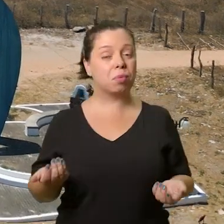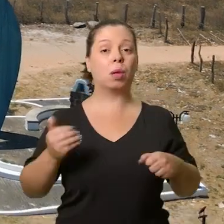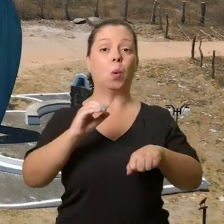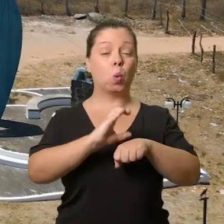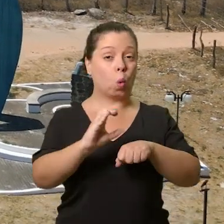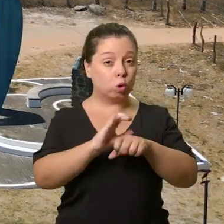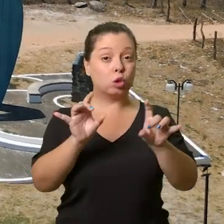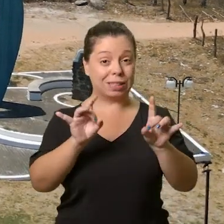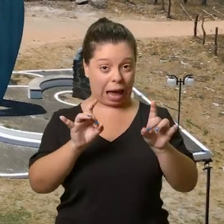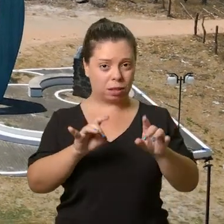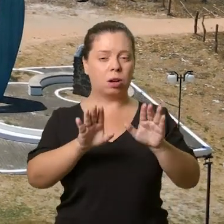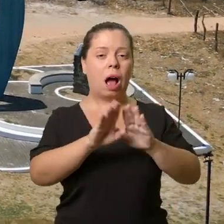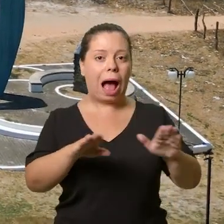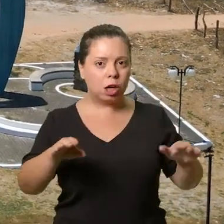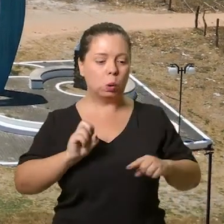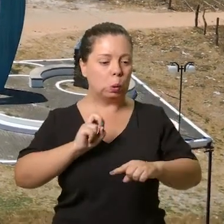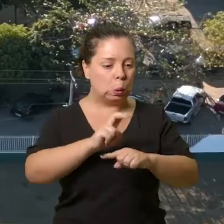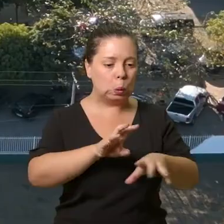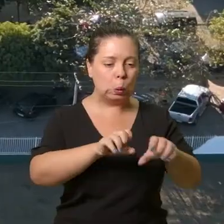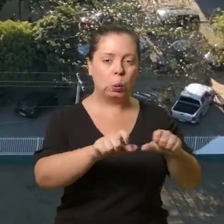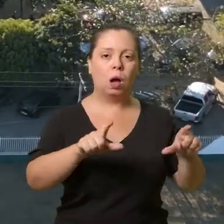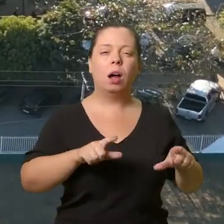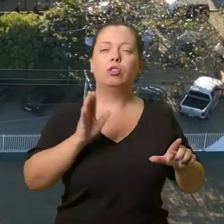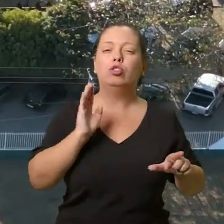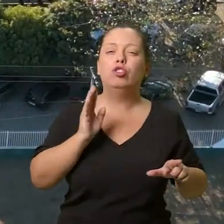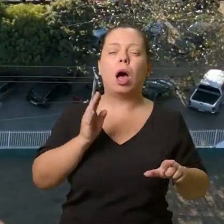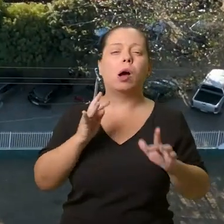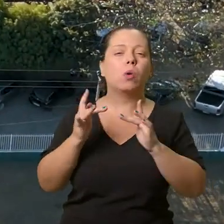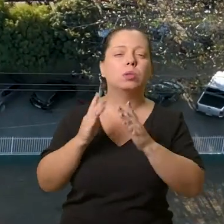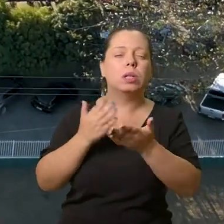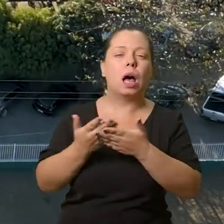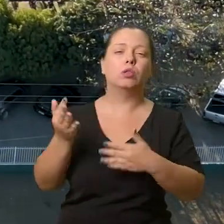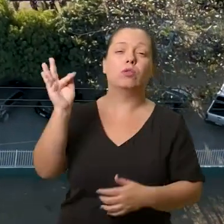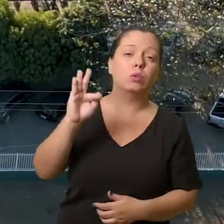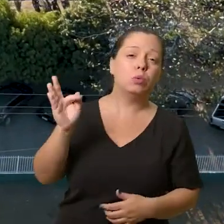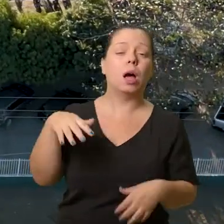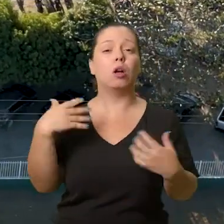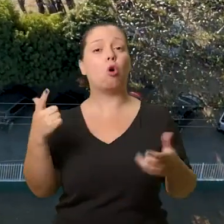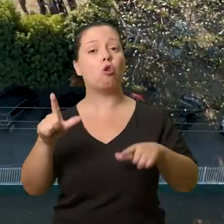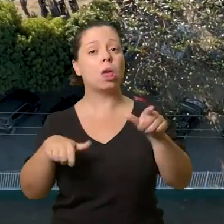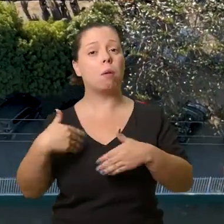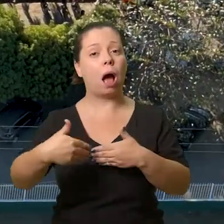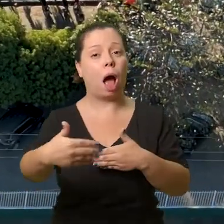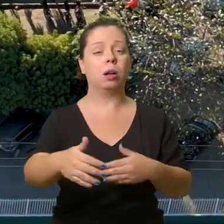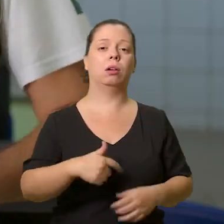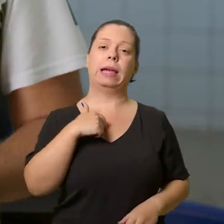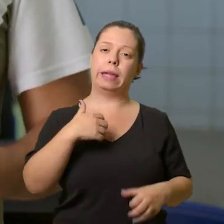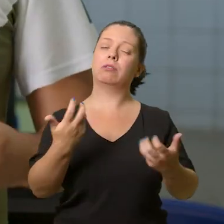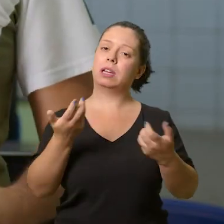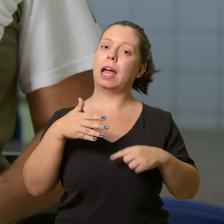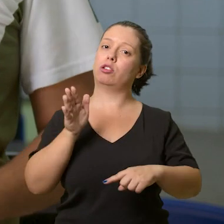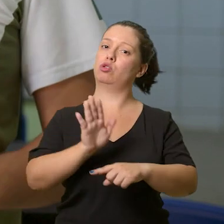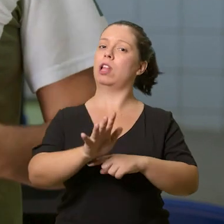com um curso técnico, o aluno que fizer, ele vai ter uma noção da faculdade ou do trabalho que ele vai seguir. Eu